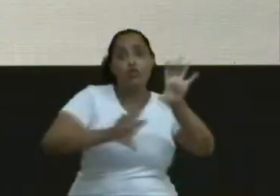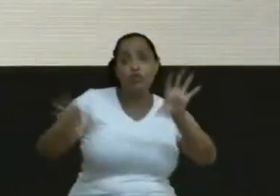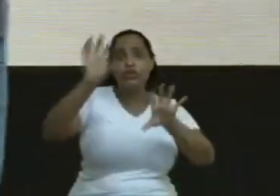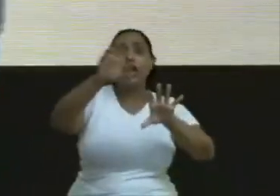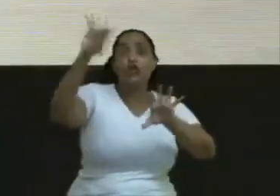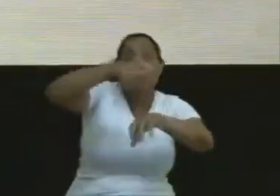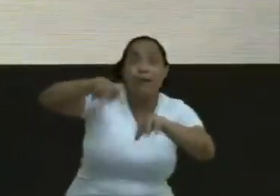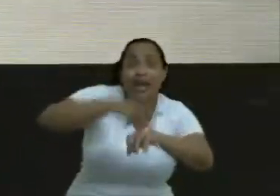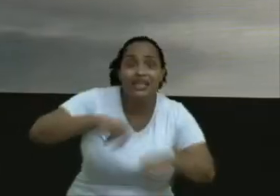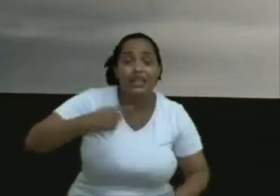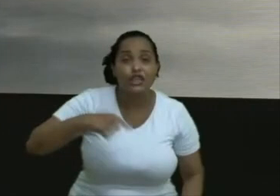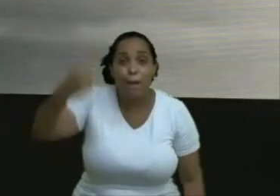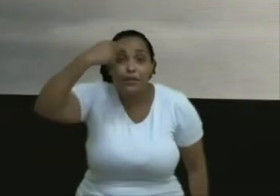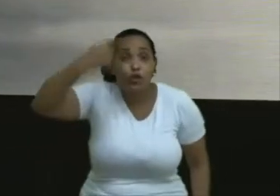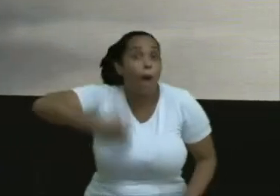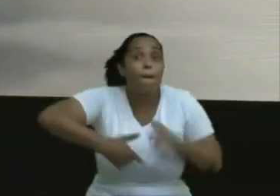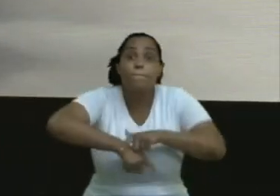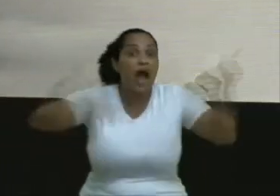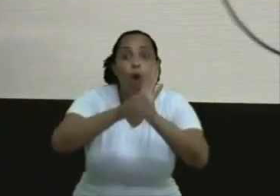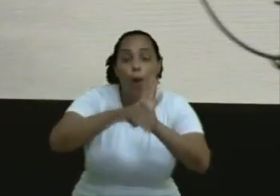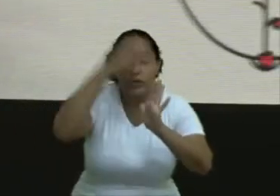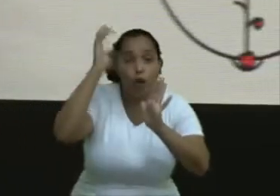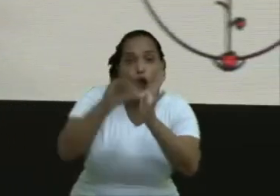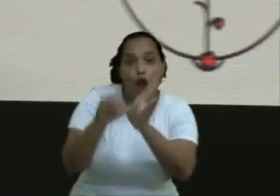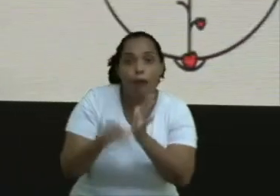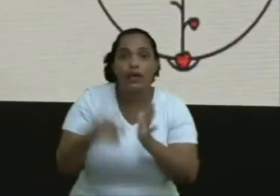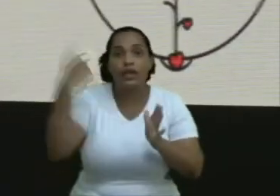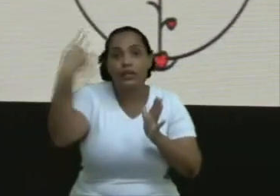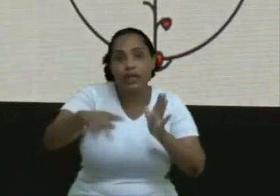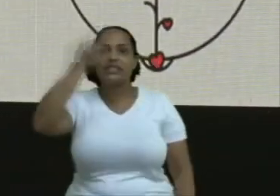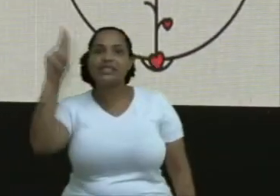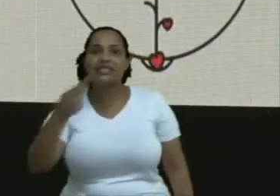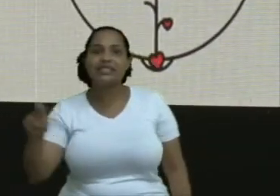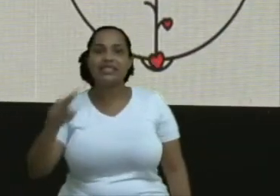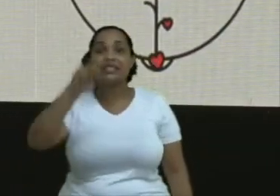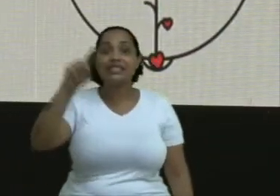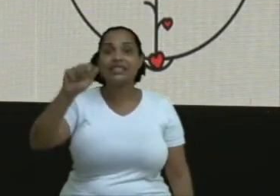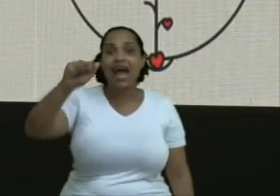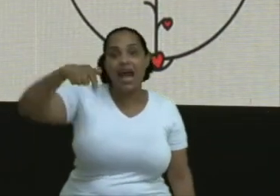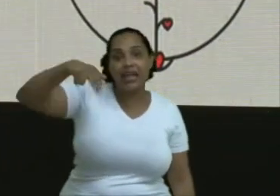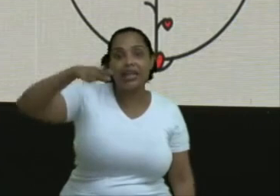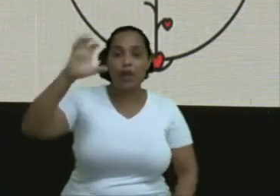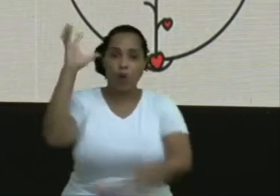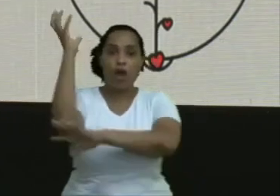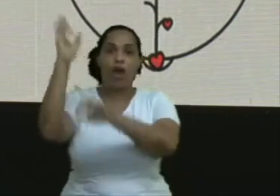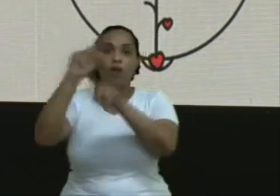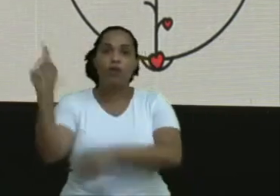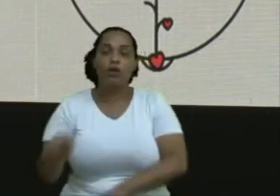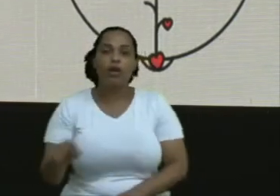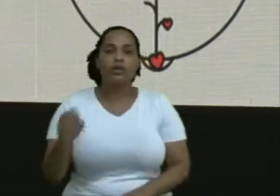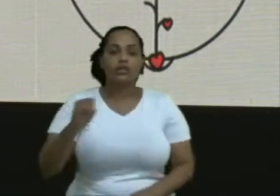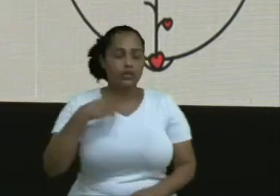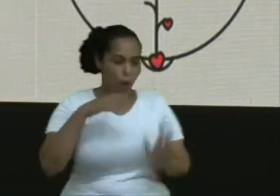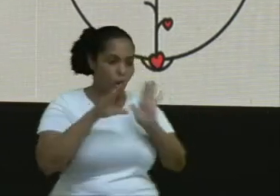Já imaginou se os maiores corruptos dessa nação se tornassem como Zaqueu? A quem roubei, restituo quadruplicado,